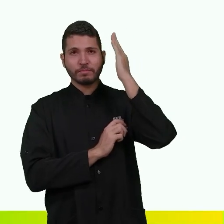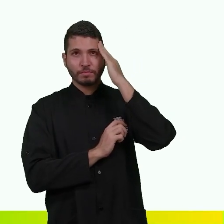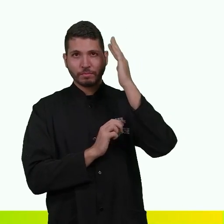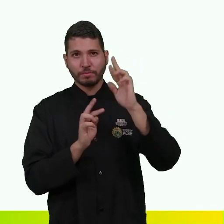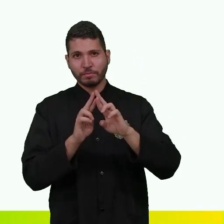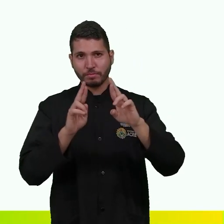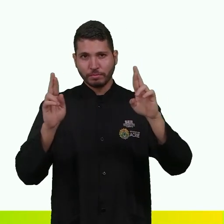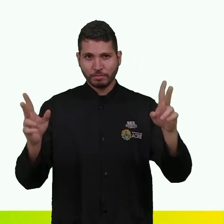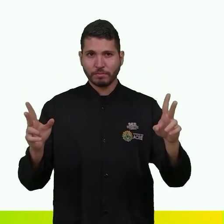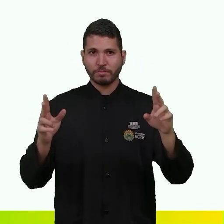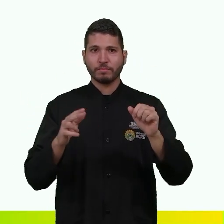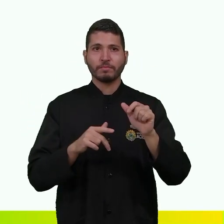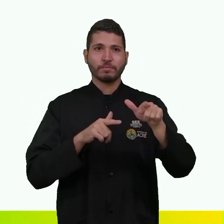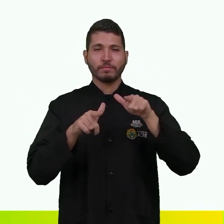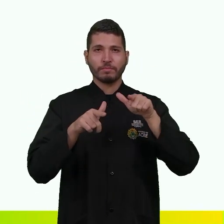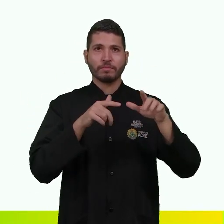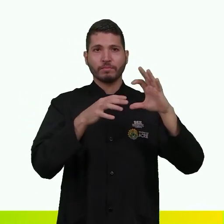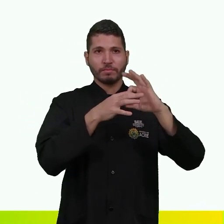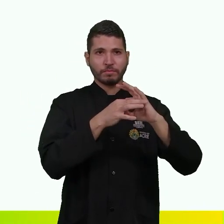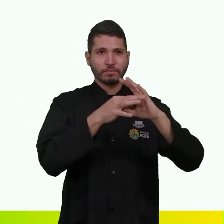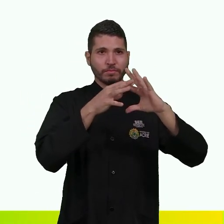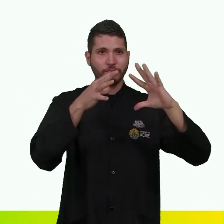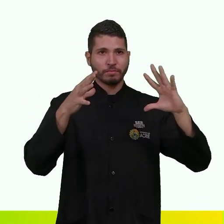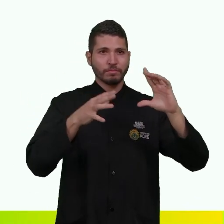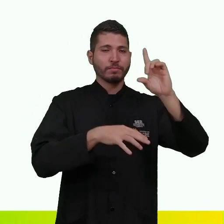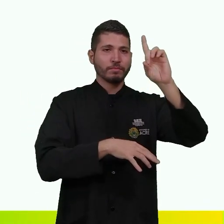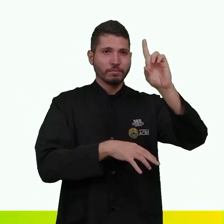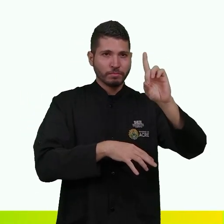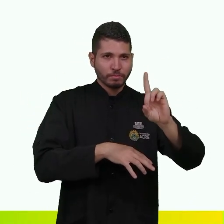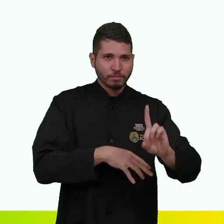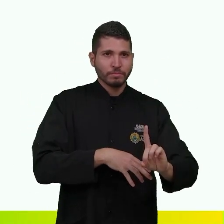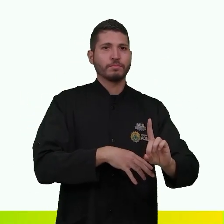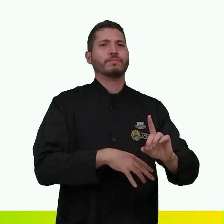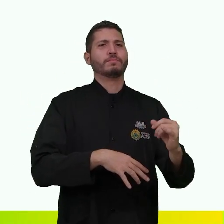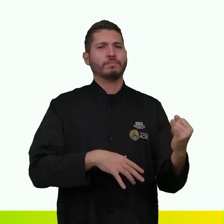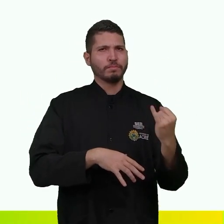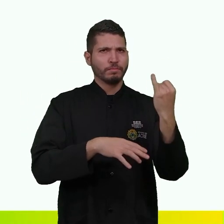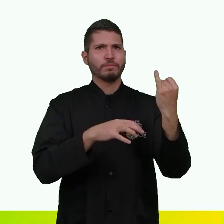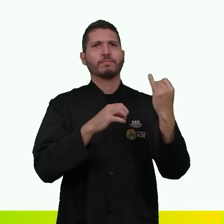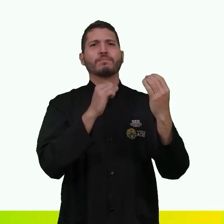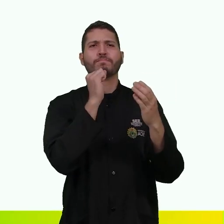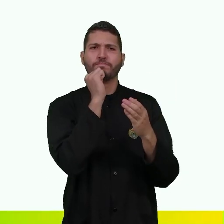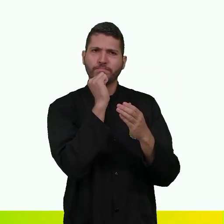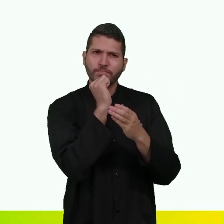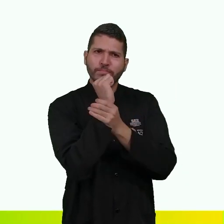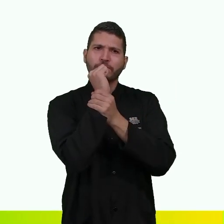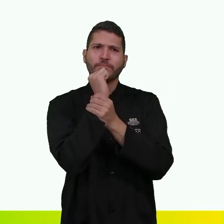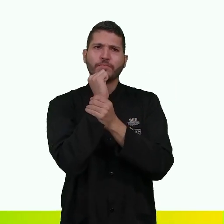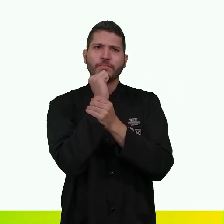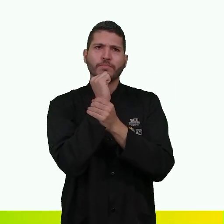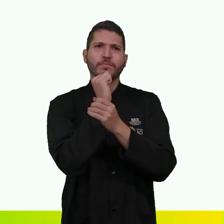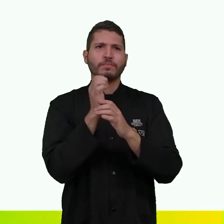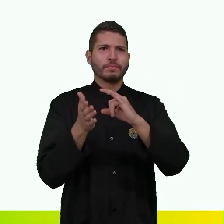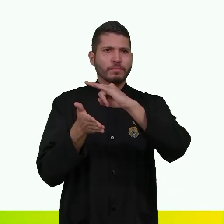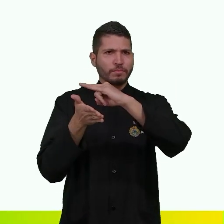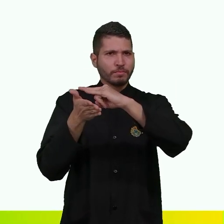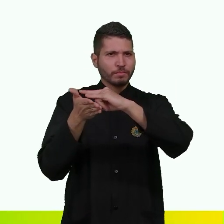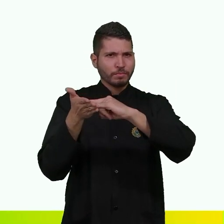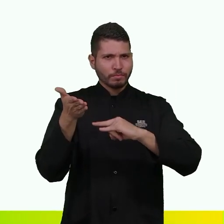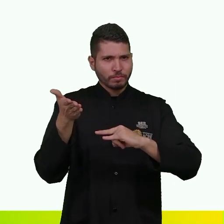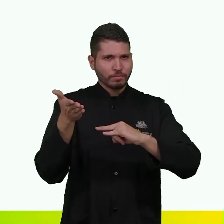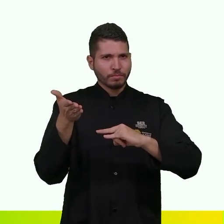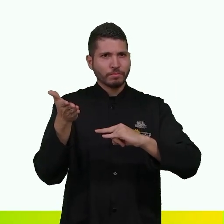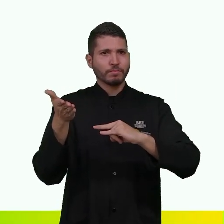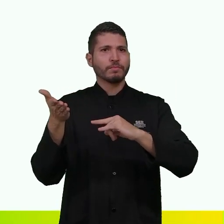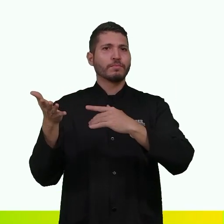O trabalho livre, ele é o direito fundamental garantido pela Declaração Universal dos